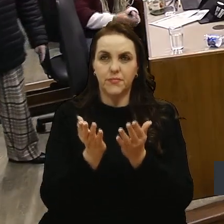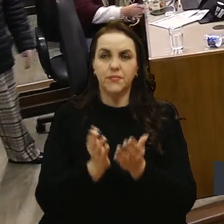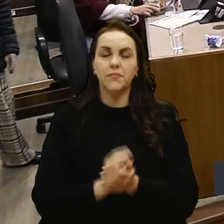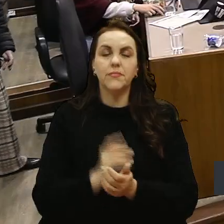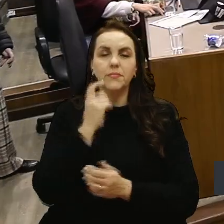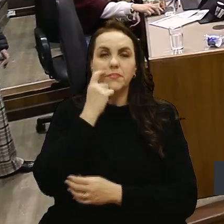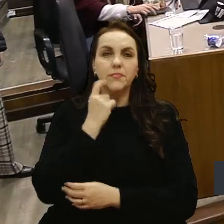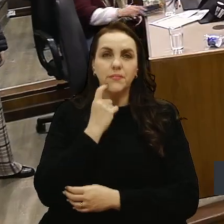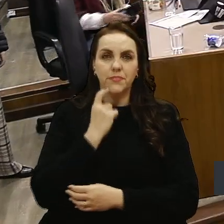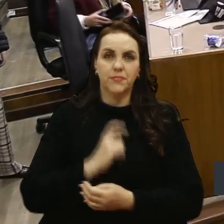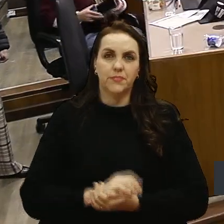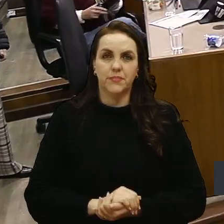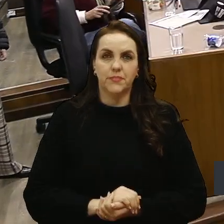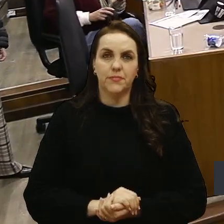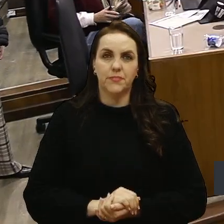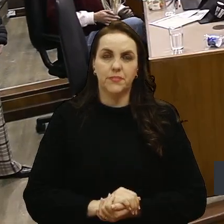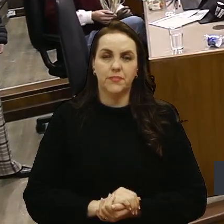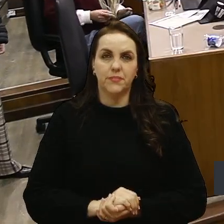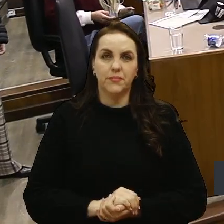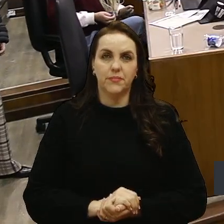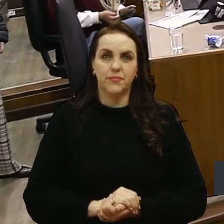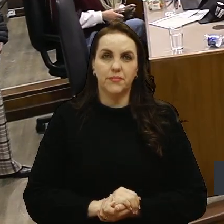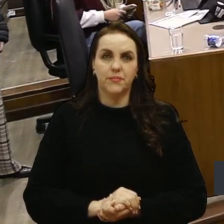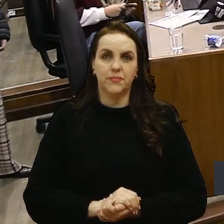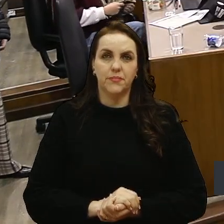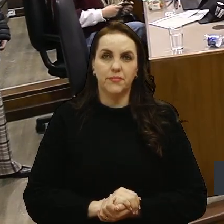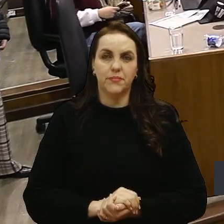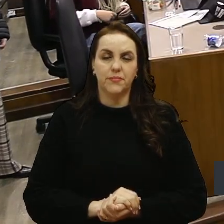Wagner Petrini,